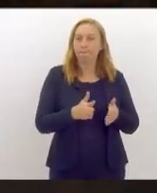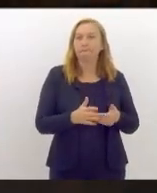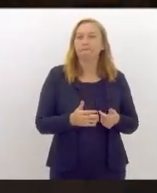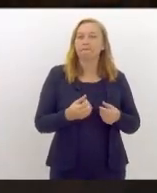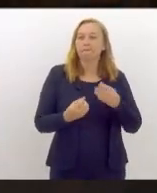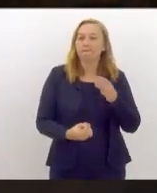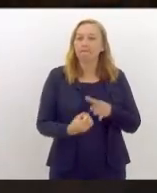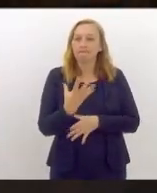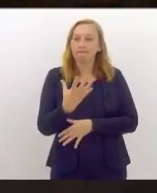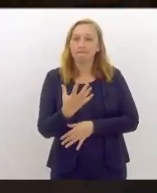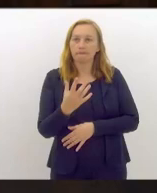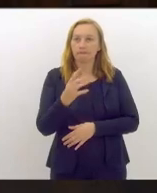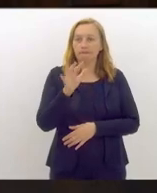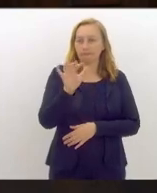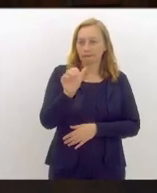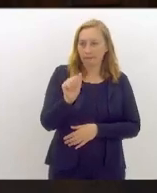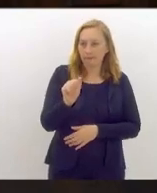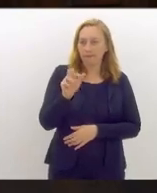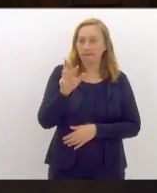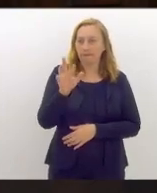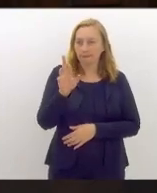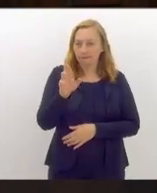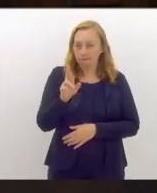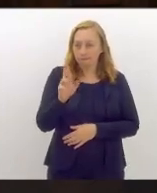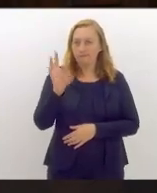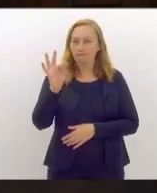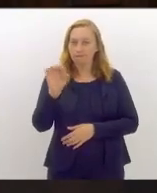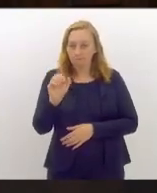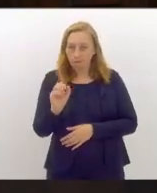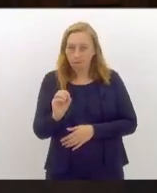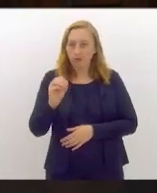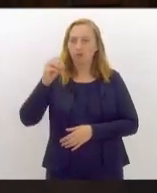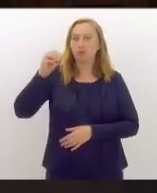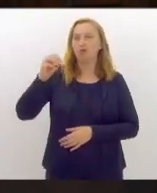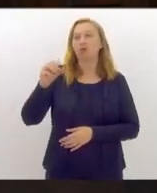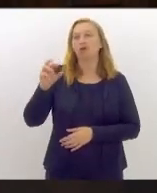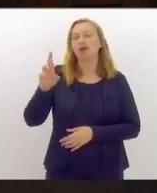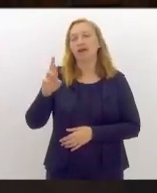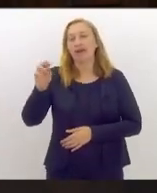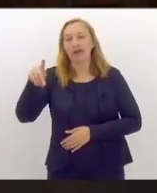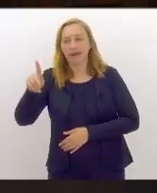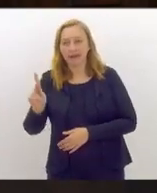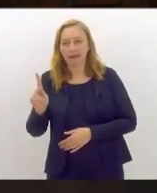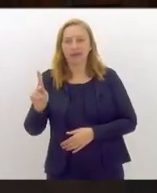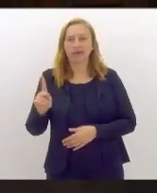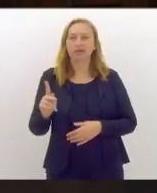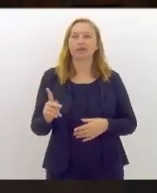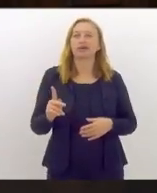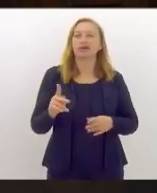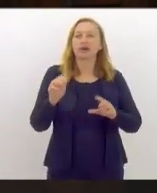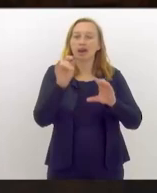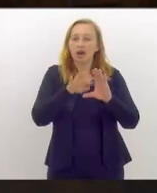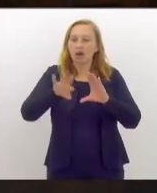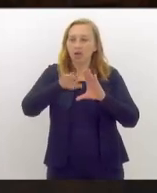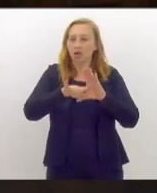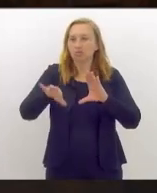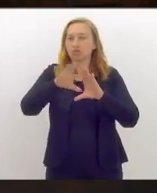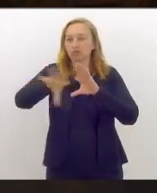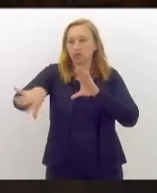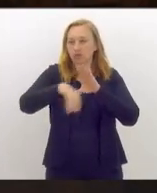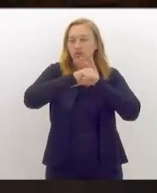Criar o afrorega e audiovisual vi com alegria a trajetória de estruturação dessa empresa e